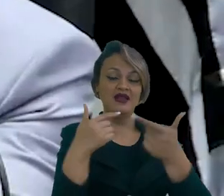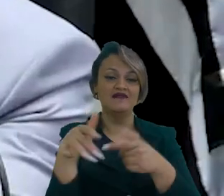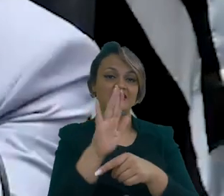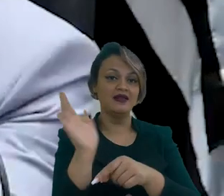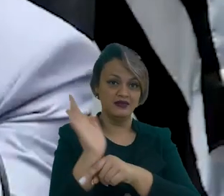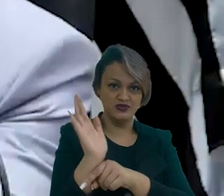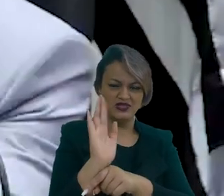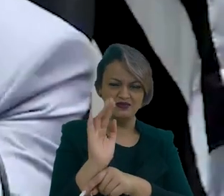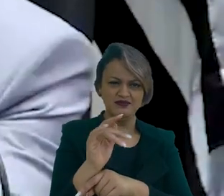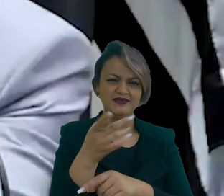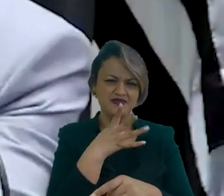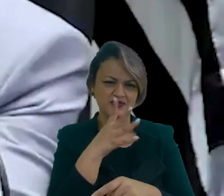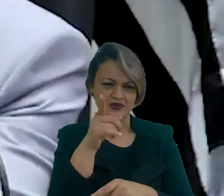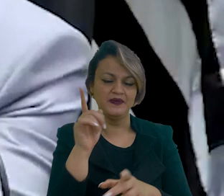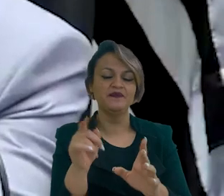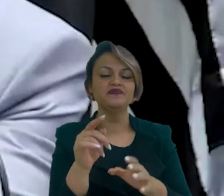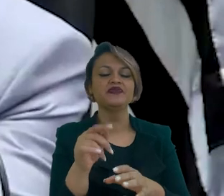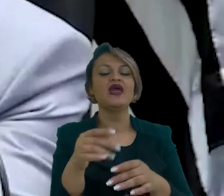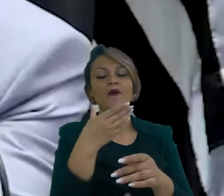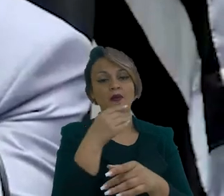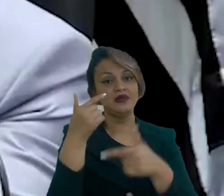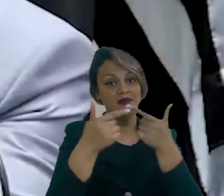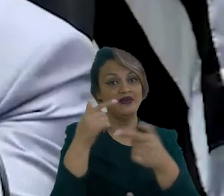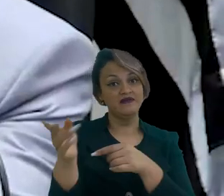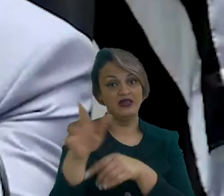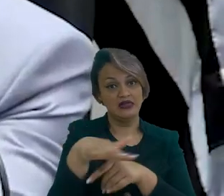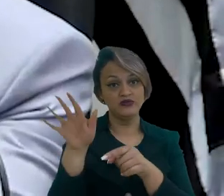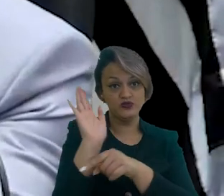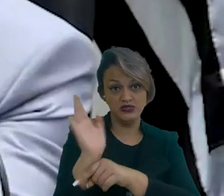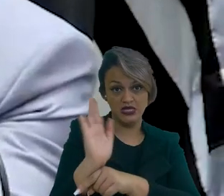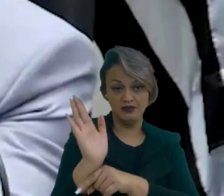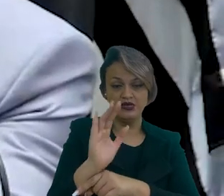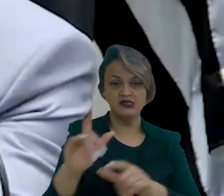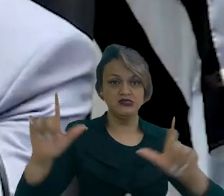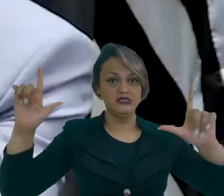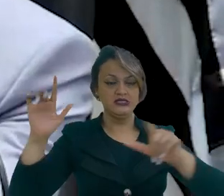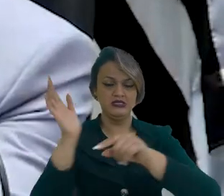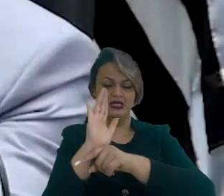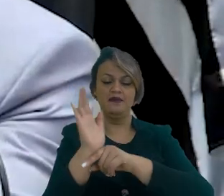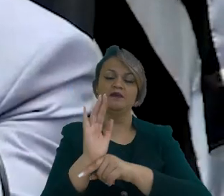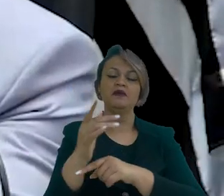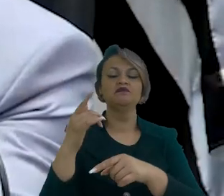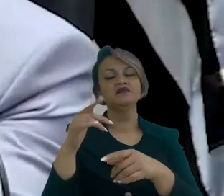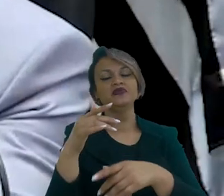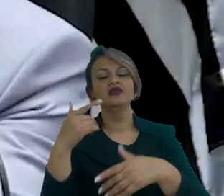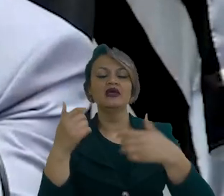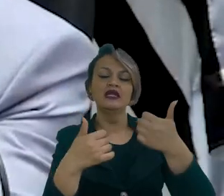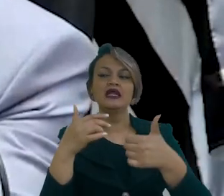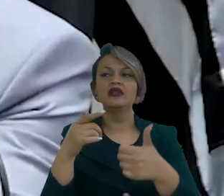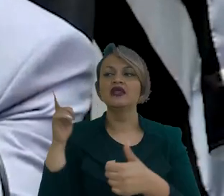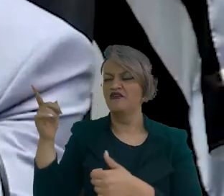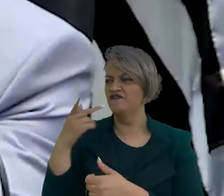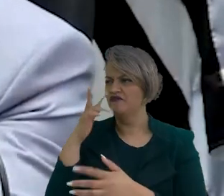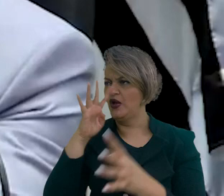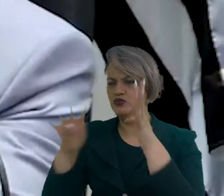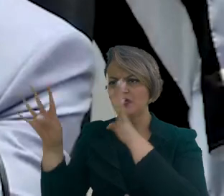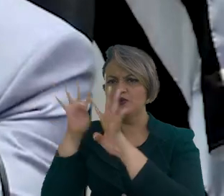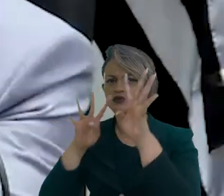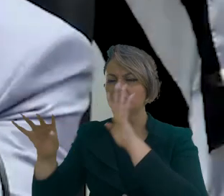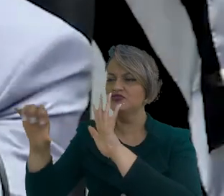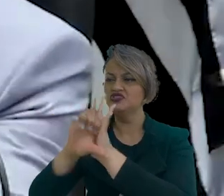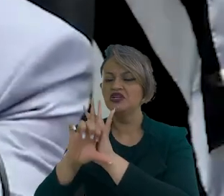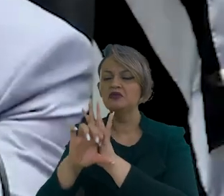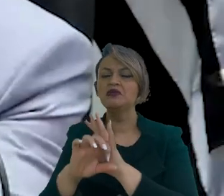né eu vou narrar rapidamente para todos estarmos na mesma página um cineasta ou vai Carla ele é anunciar que foi sentado